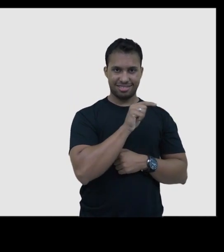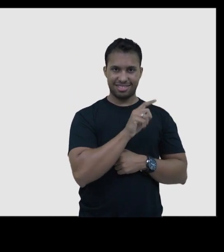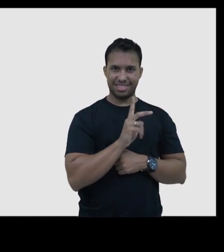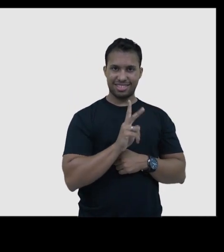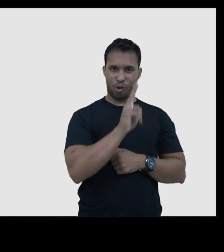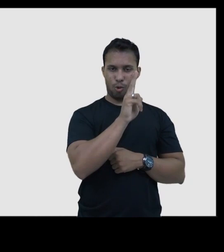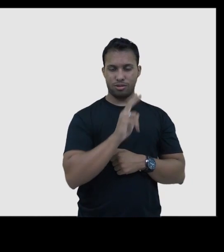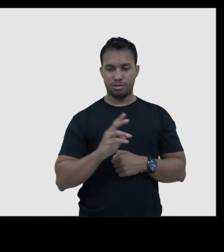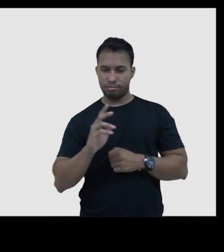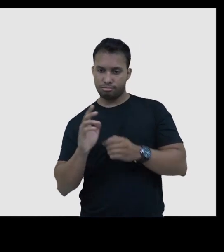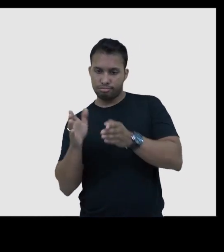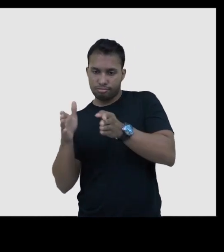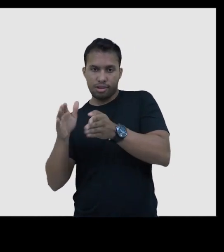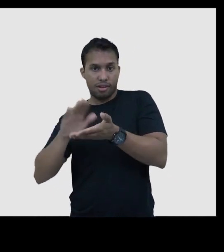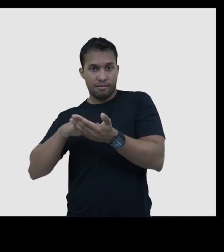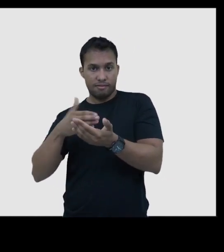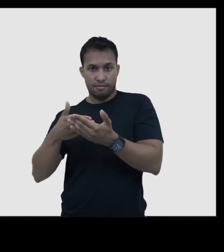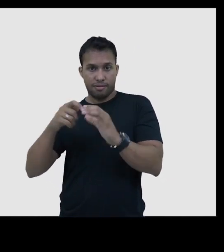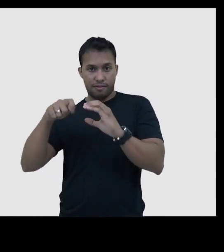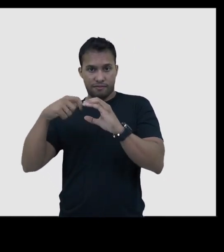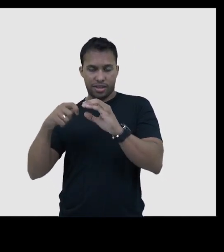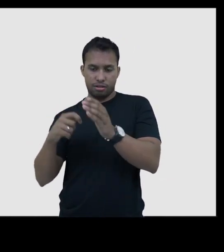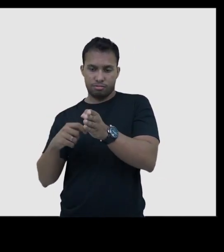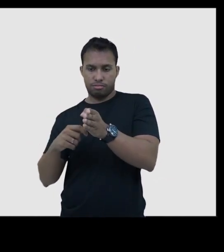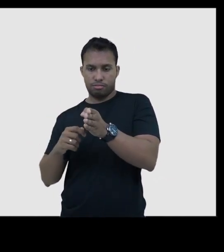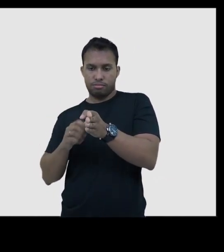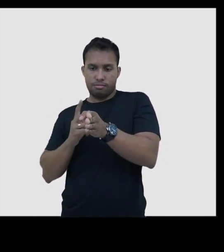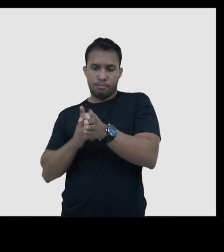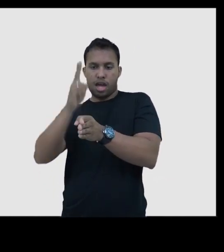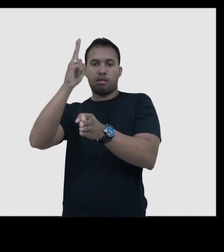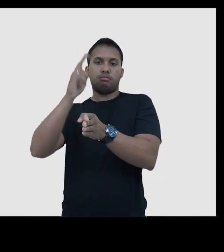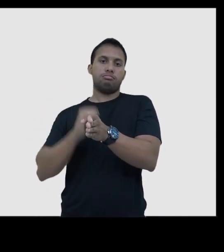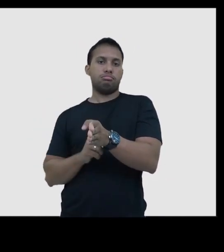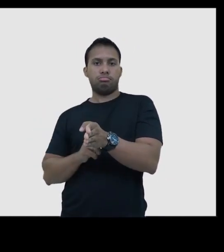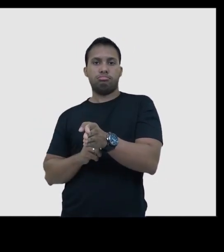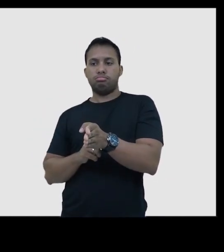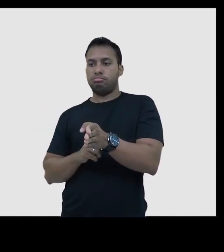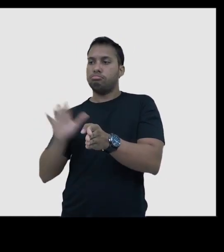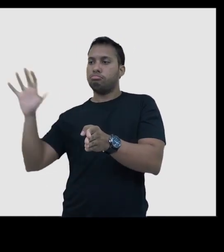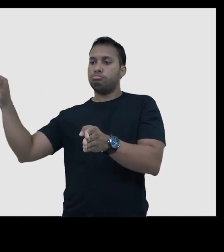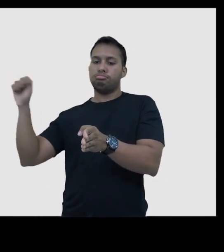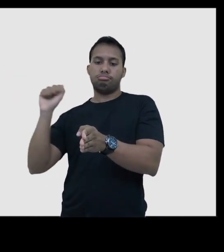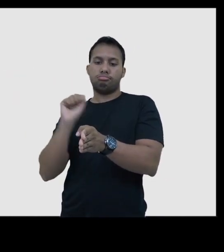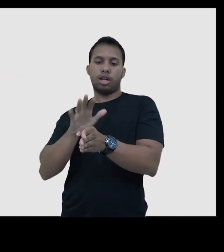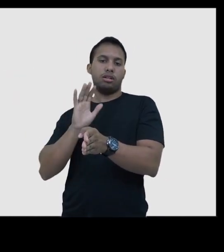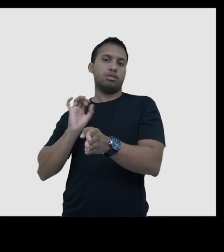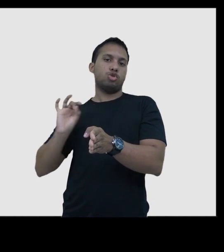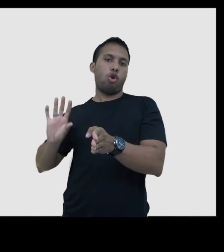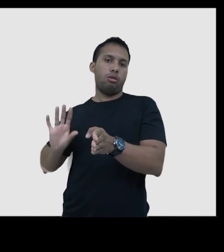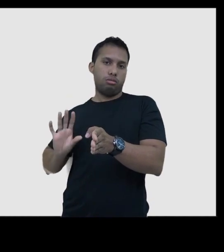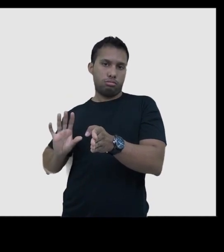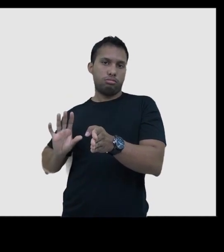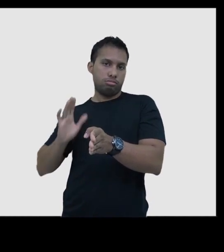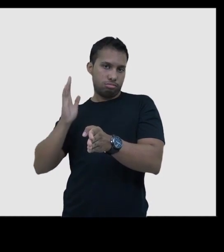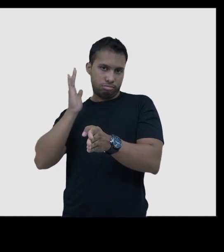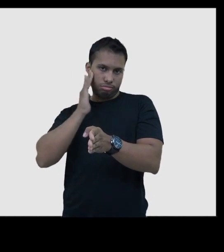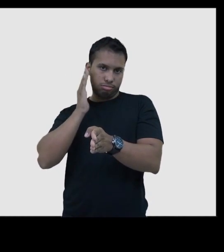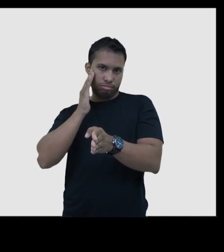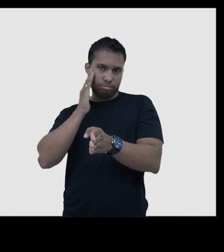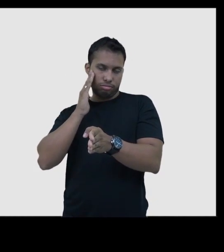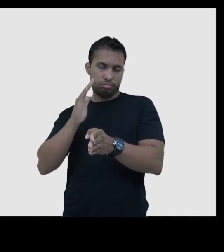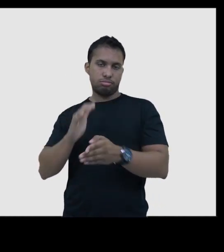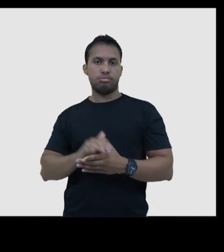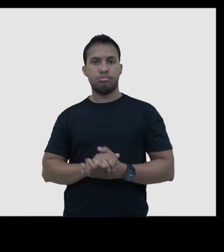faz um corte na camada do intérprete, né, no vídeo, e simplesmente arrasta a propriedade, ó, Deep to Black para